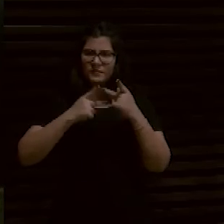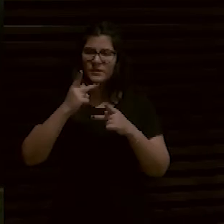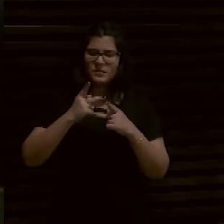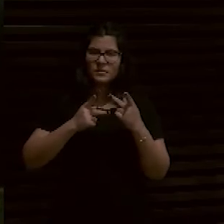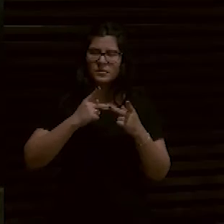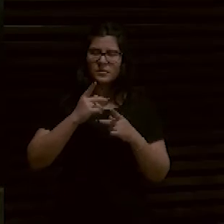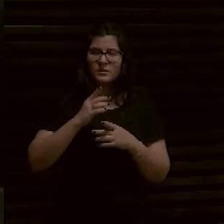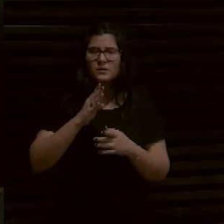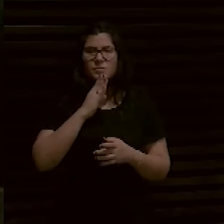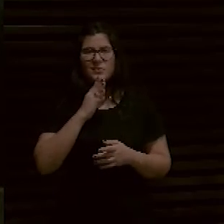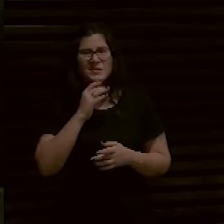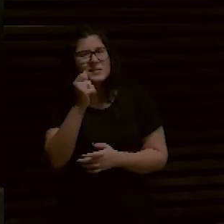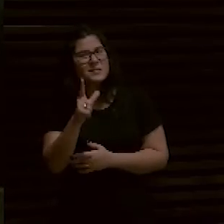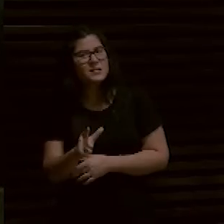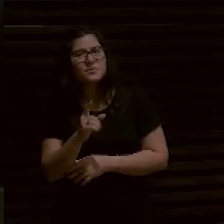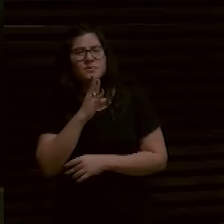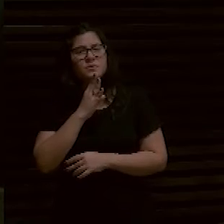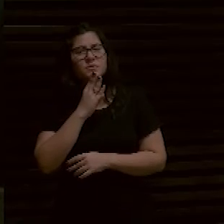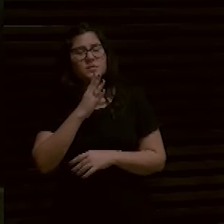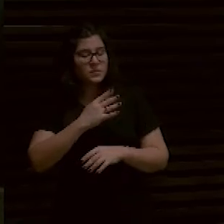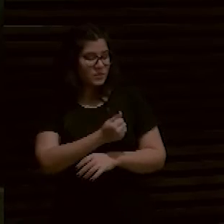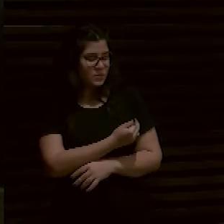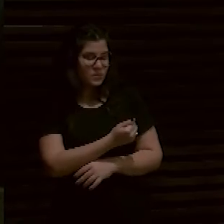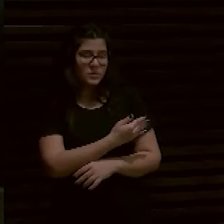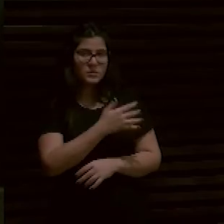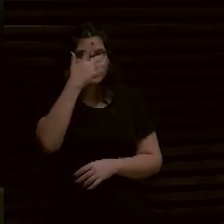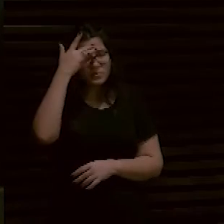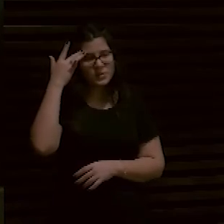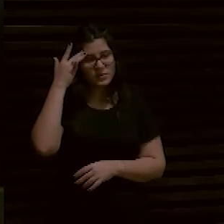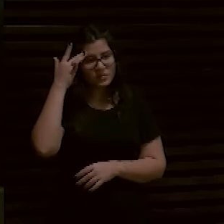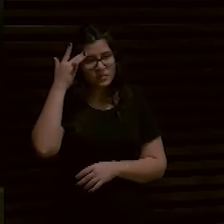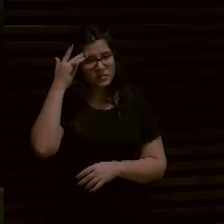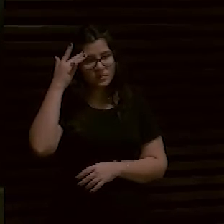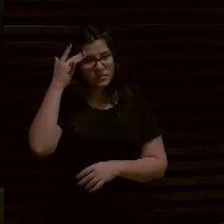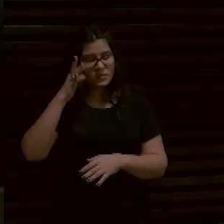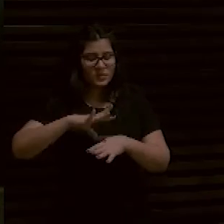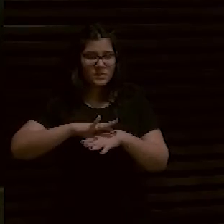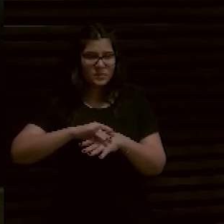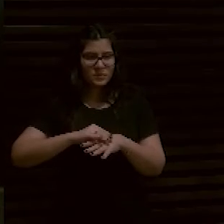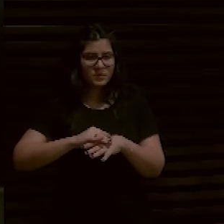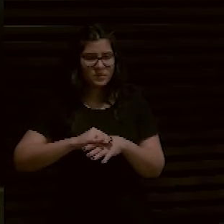conhecerá? Ele conhece. O coração do homem está adoentado.